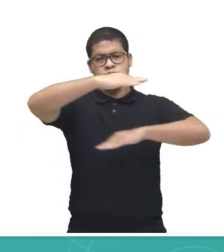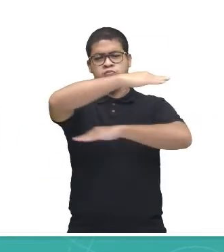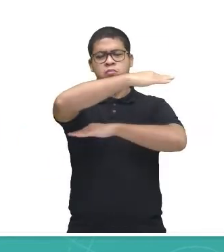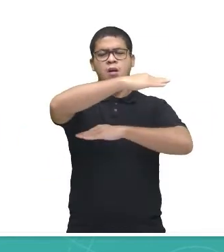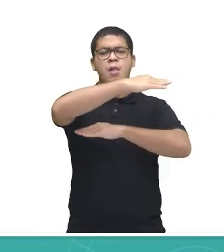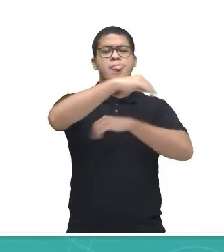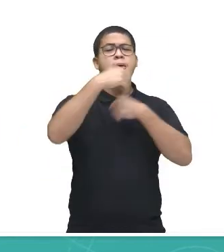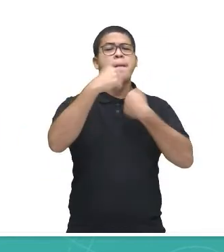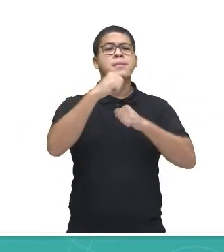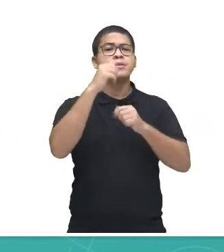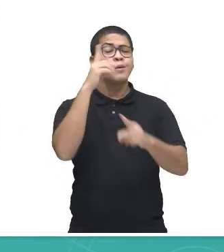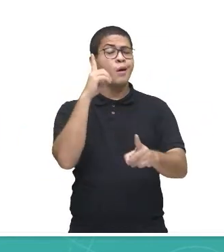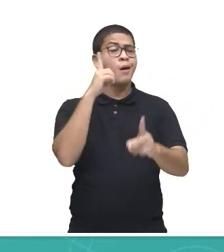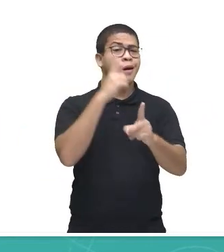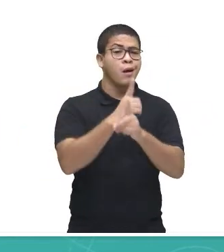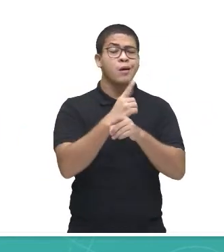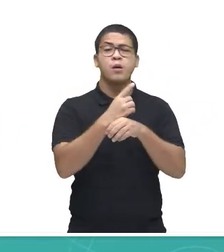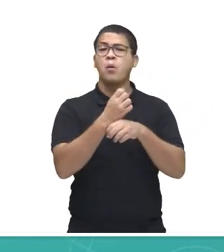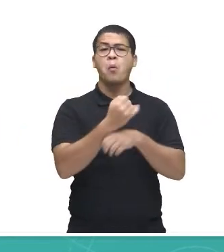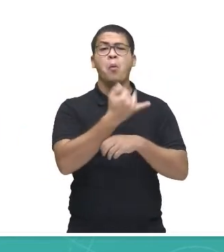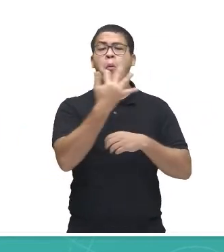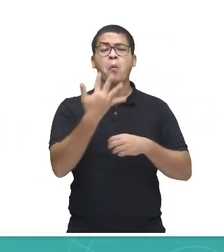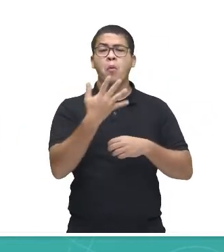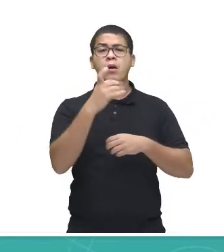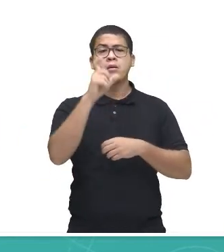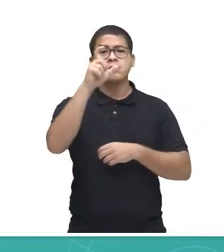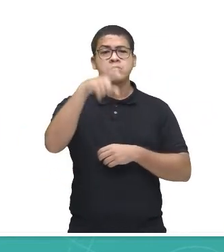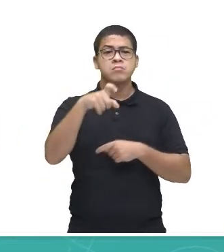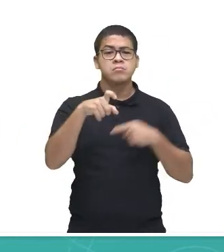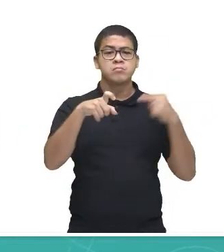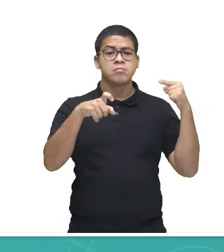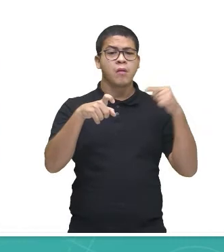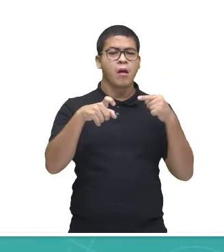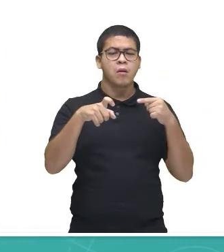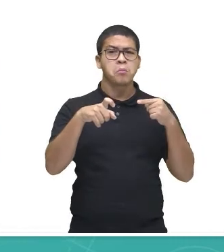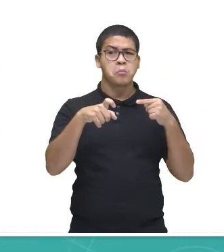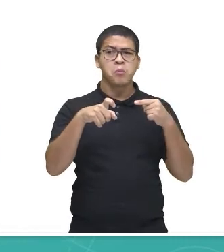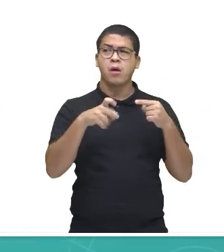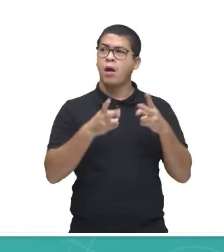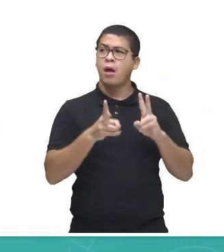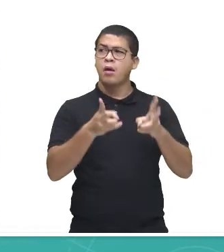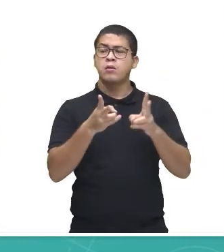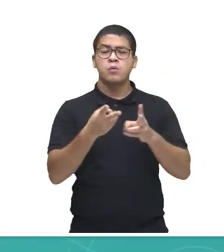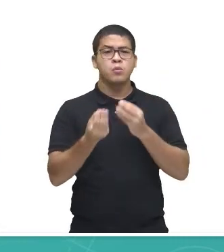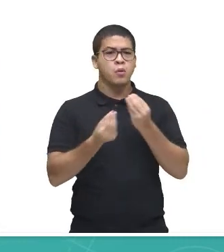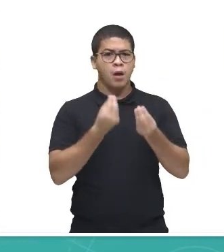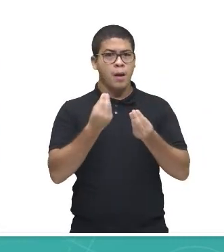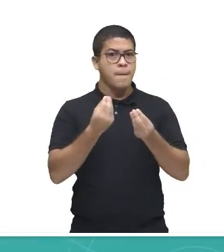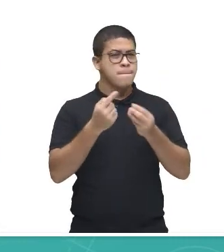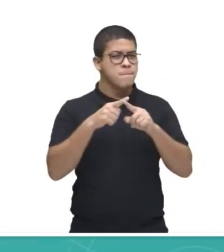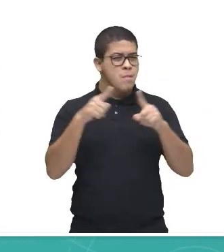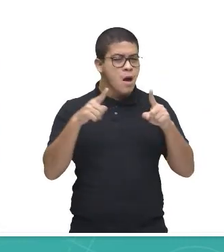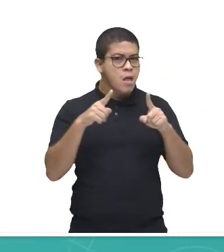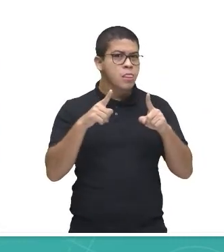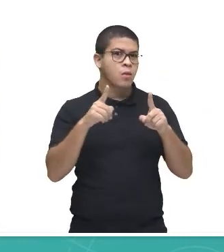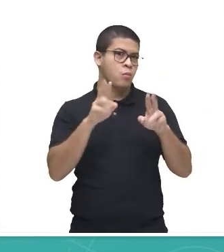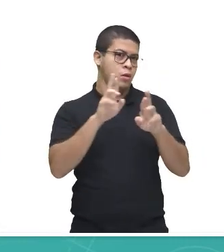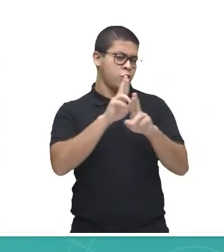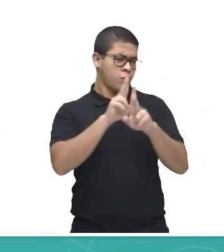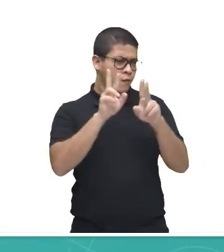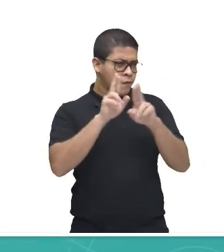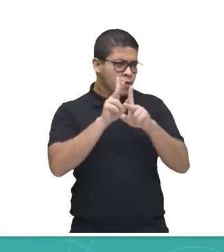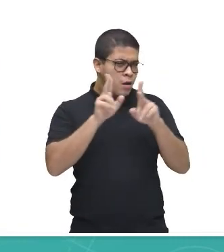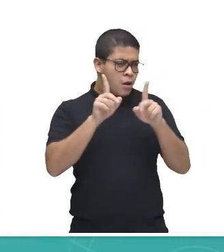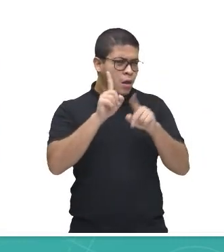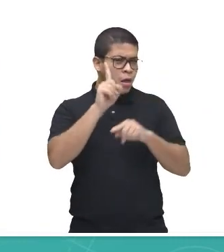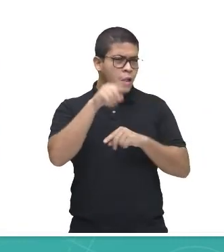identificar e verificar o valor de x. Mesmo esquema, pessoal, só que aqui tem uma pequena diferença que